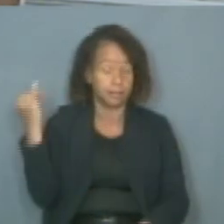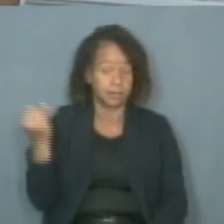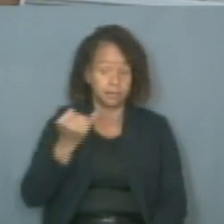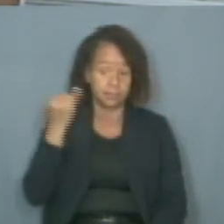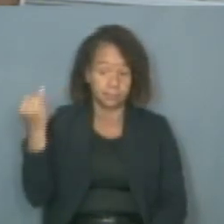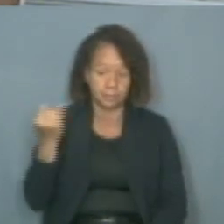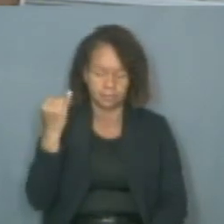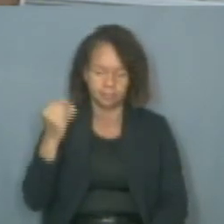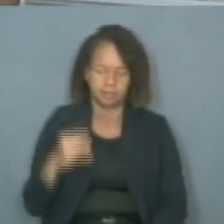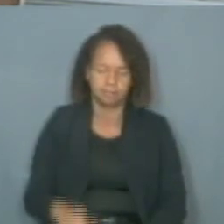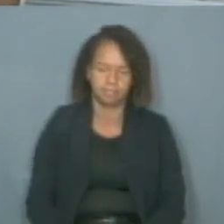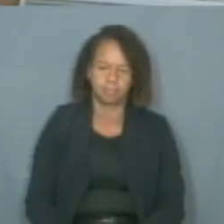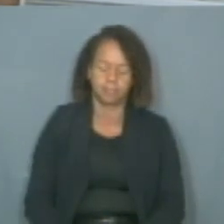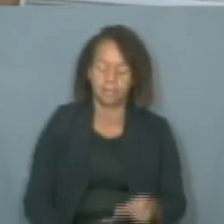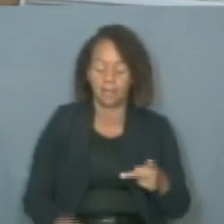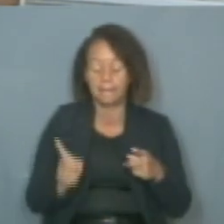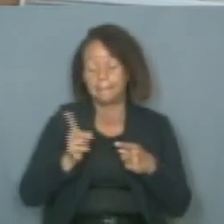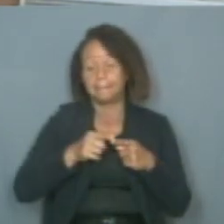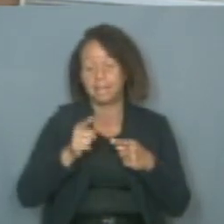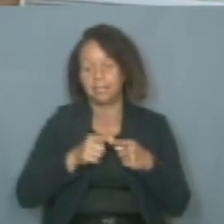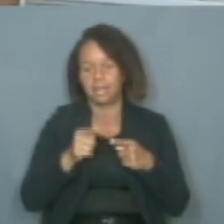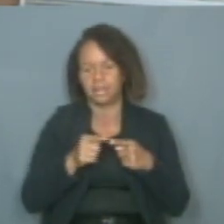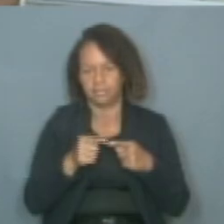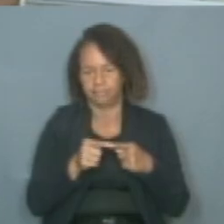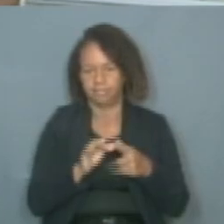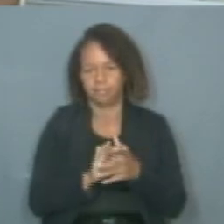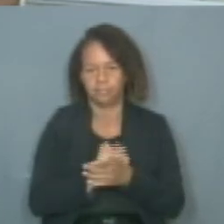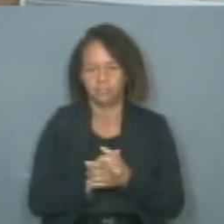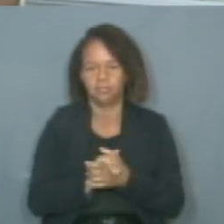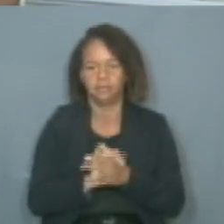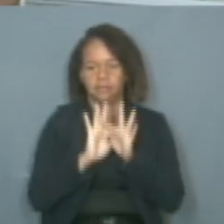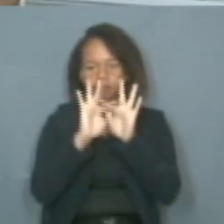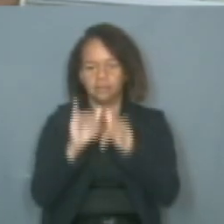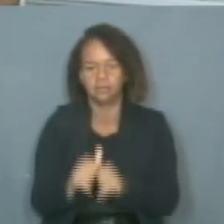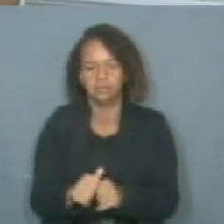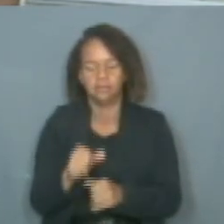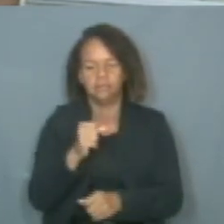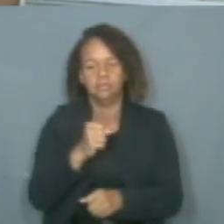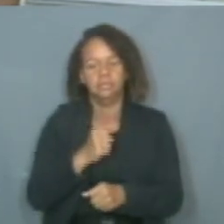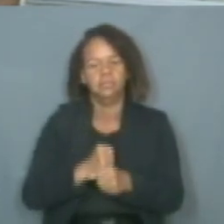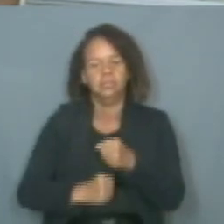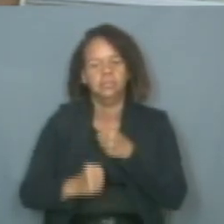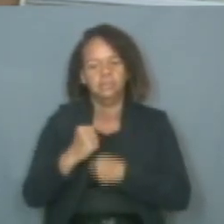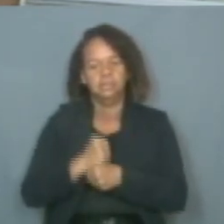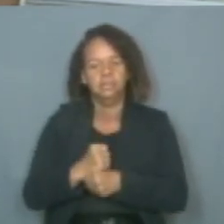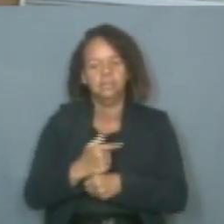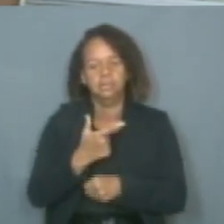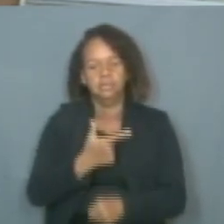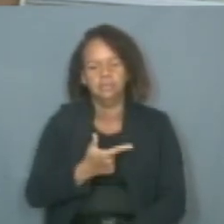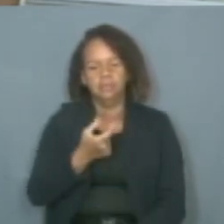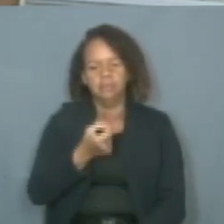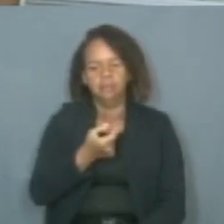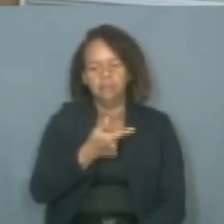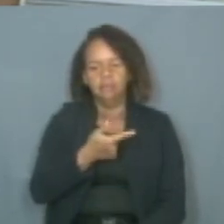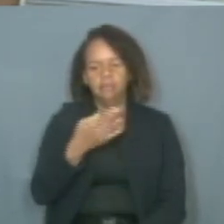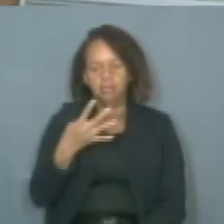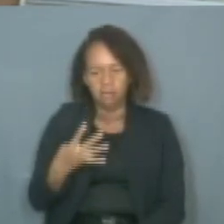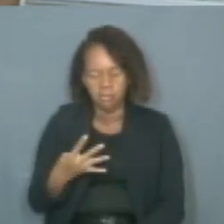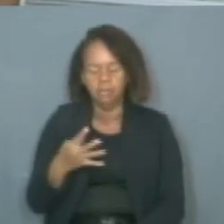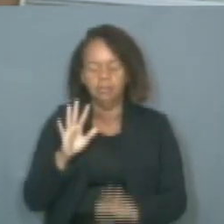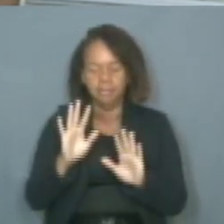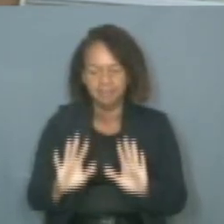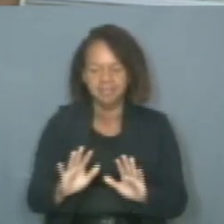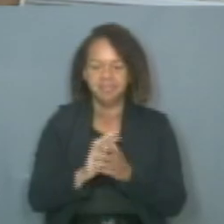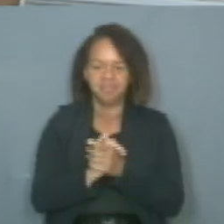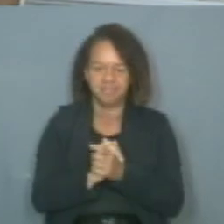extremamente complexas. A primeira delas foi no final do ano de 2024,